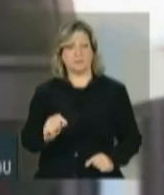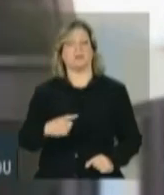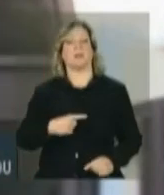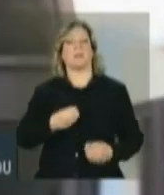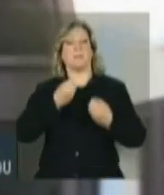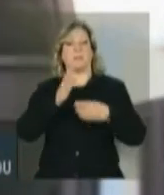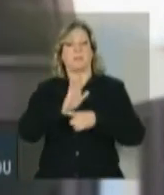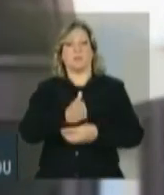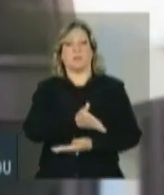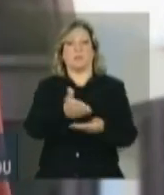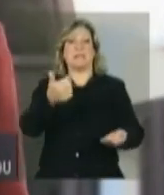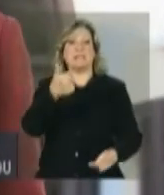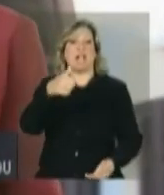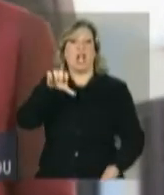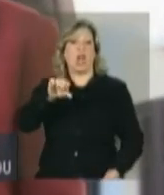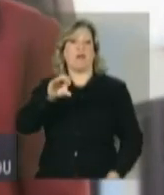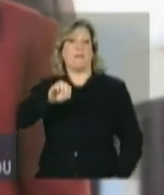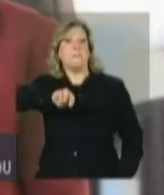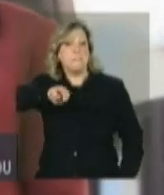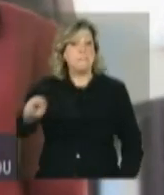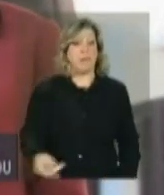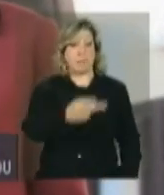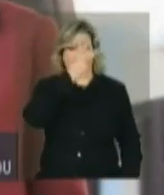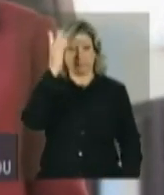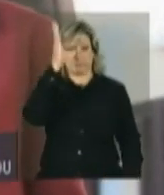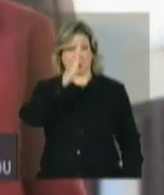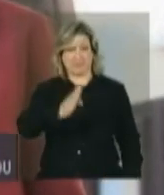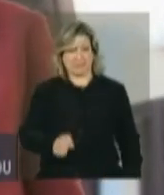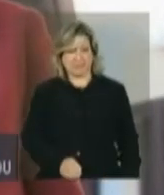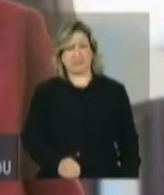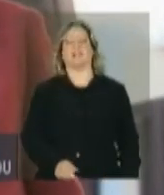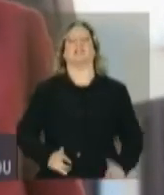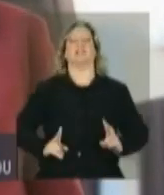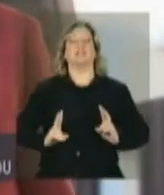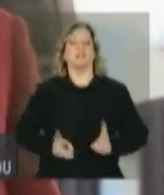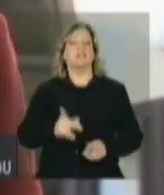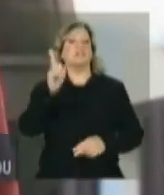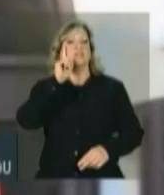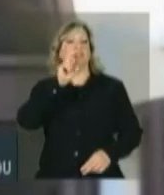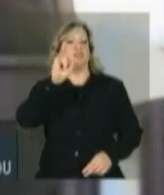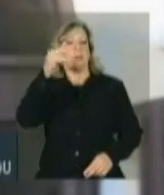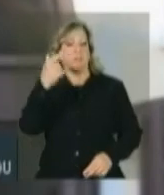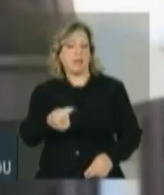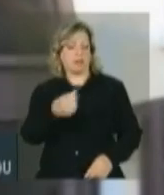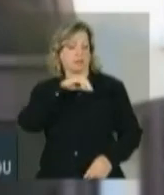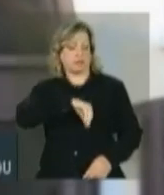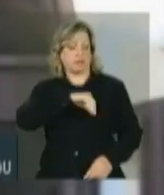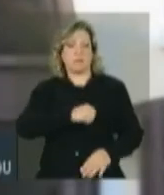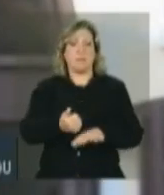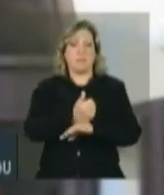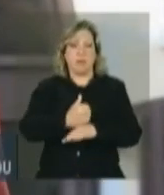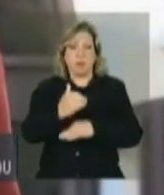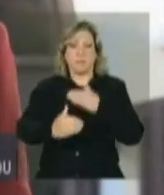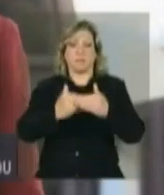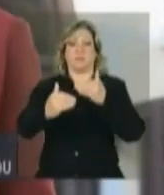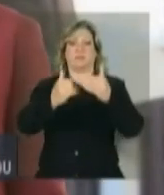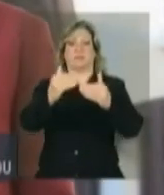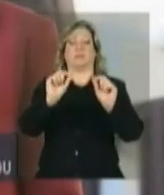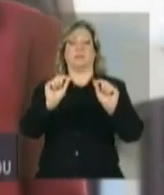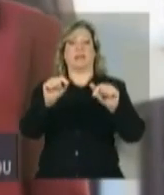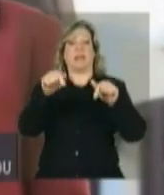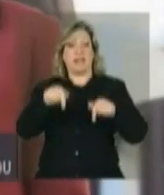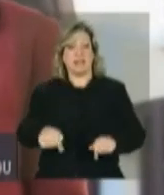para os seus 190 milhões de brasileiros, a cada dia mais, uma renda melhor,